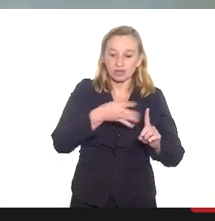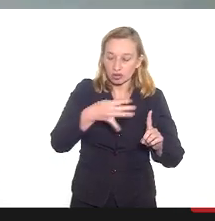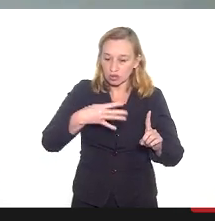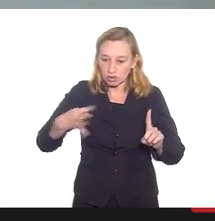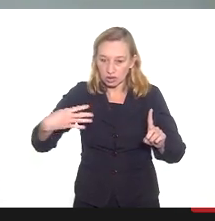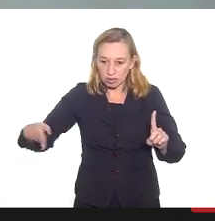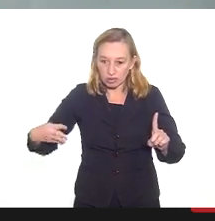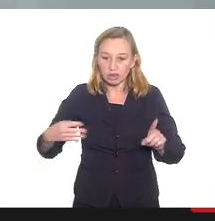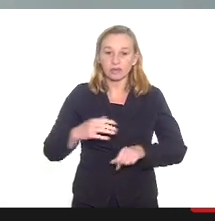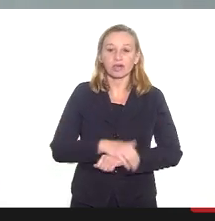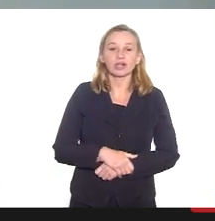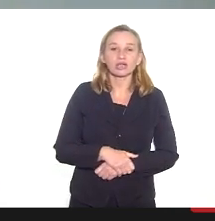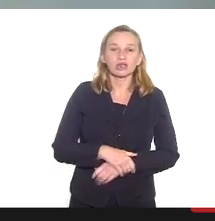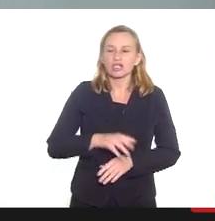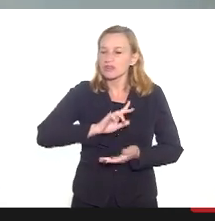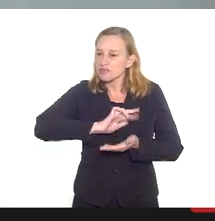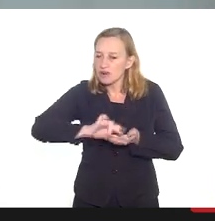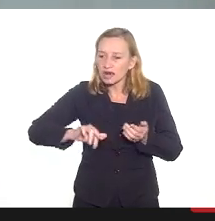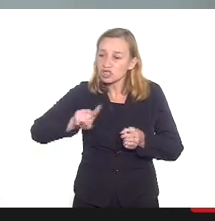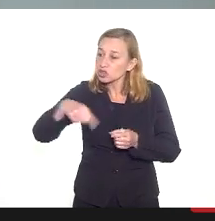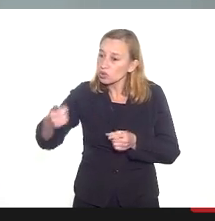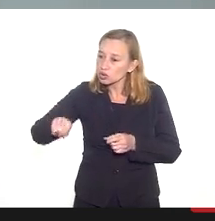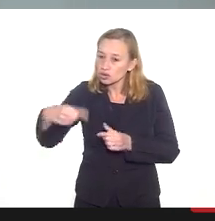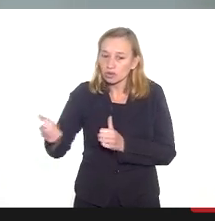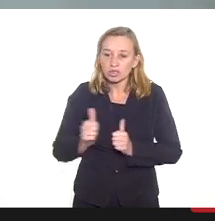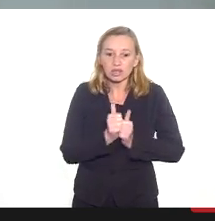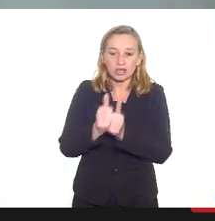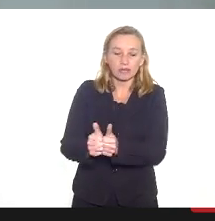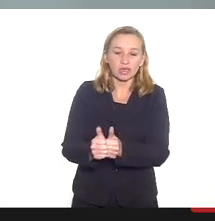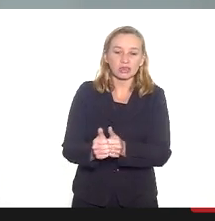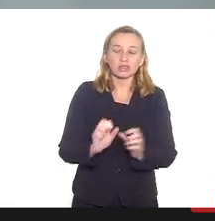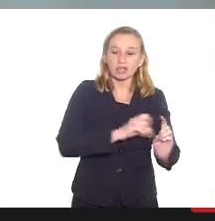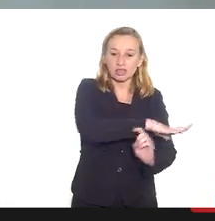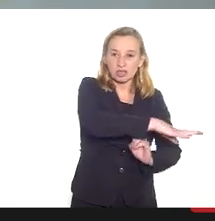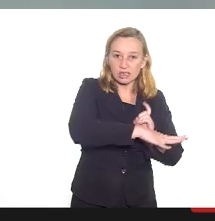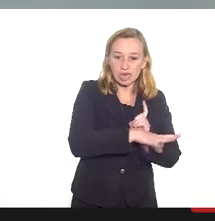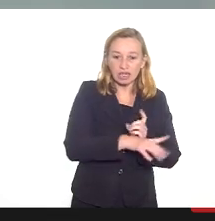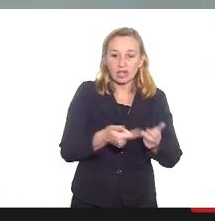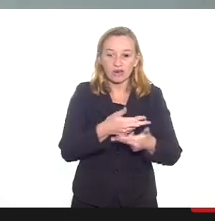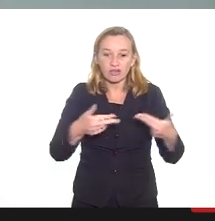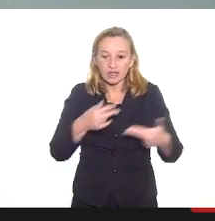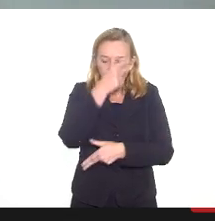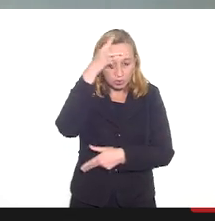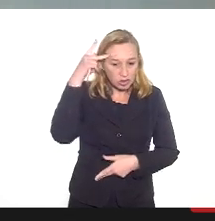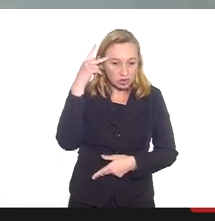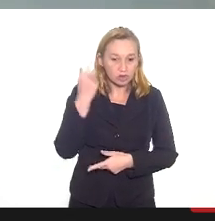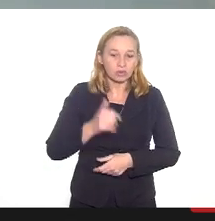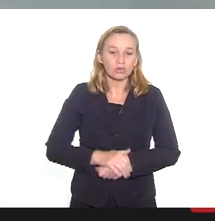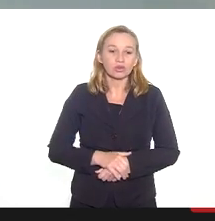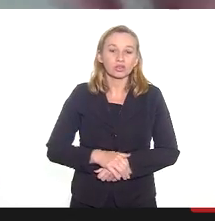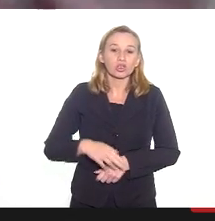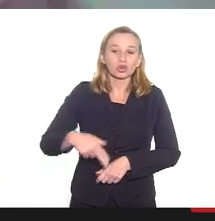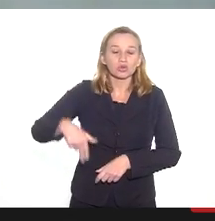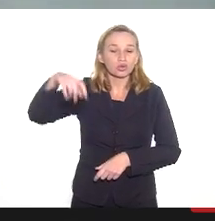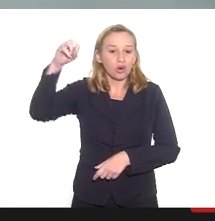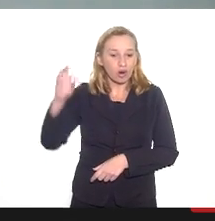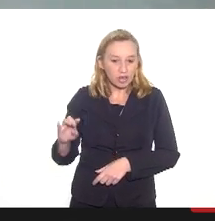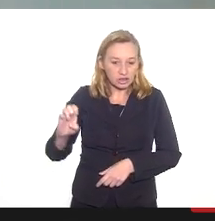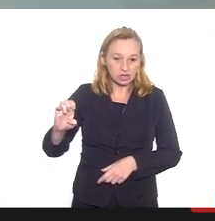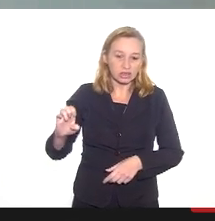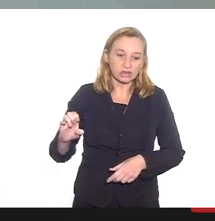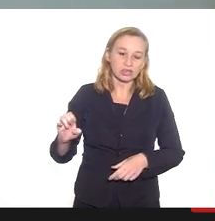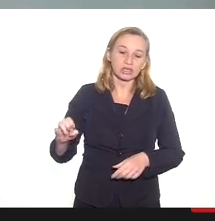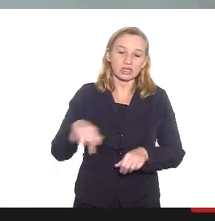LGBTQI+, tem e muitos outros segmentos da sociedade, muita gente do norte desse país envolvido,